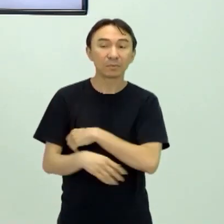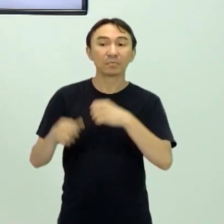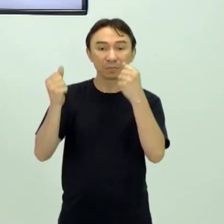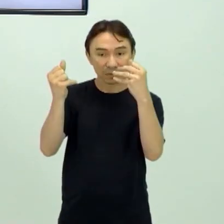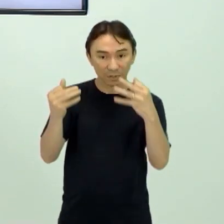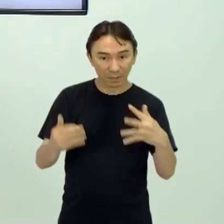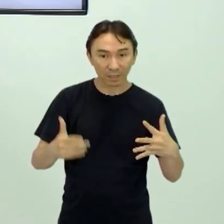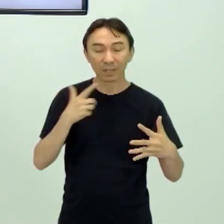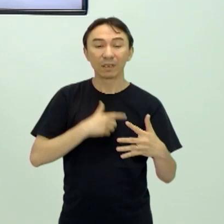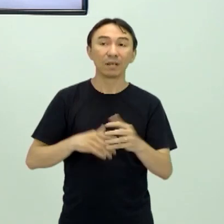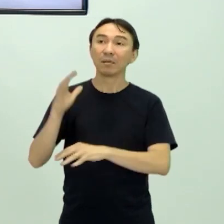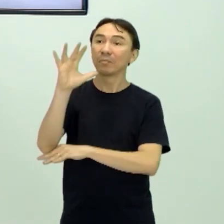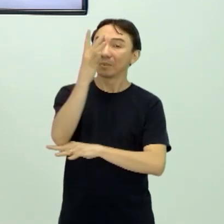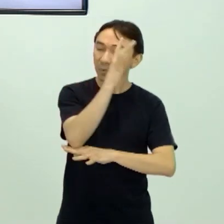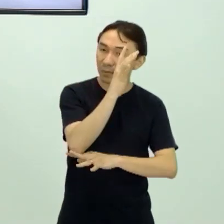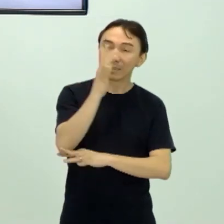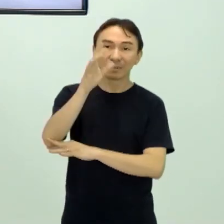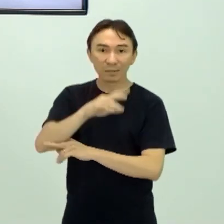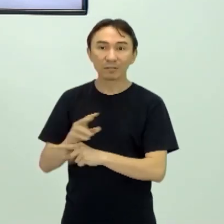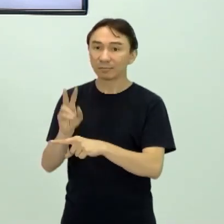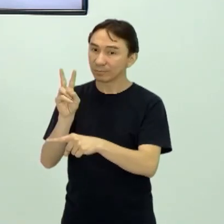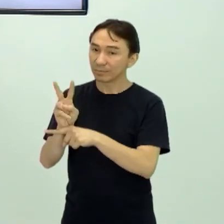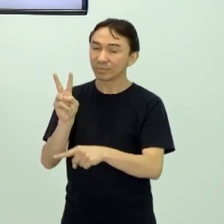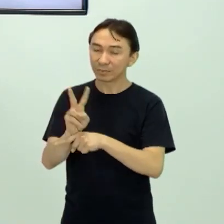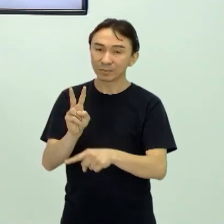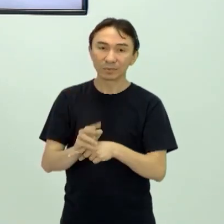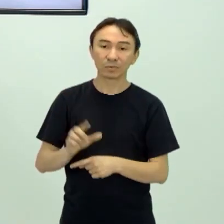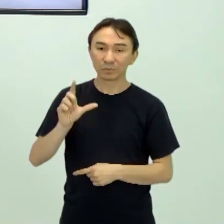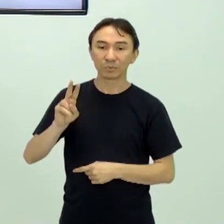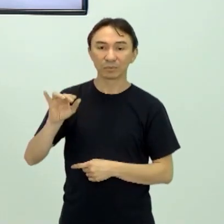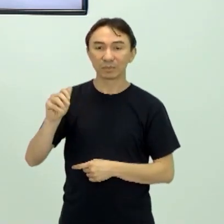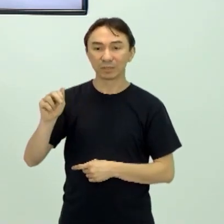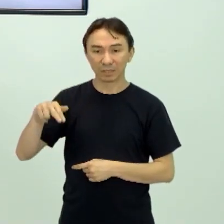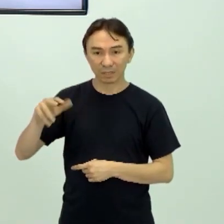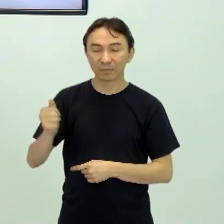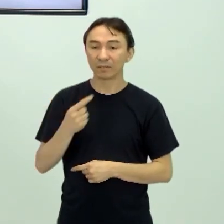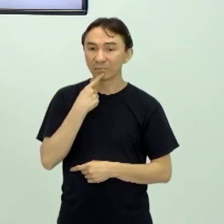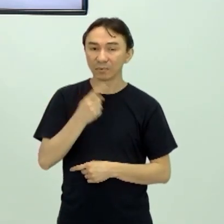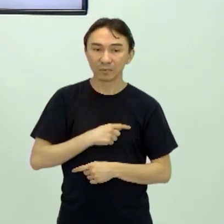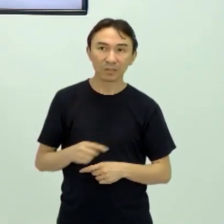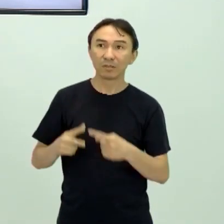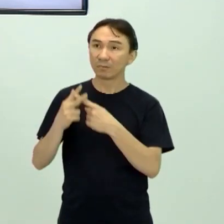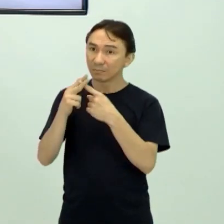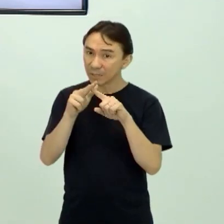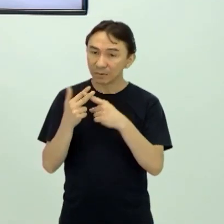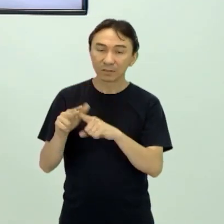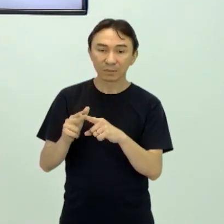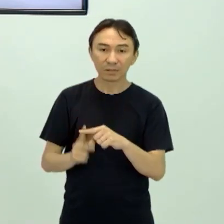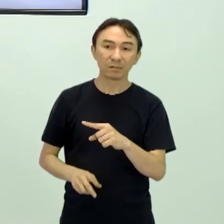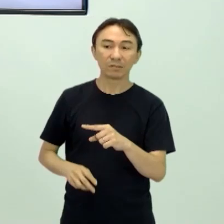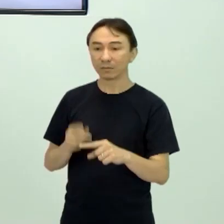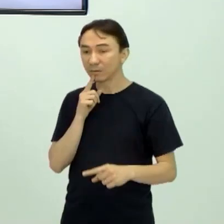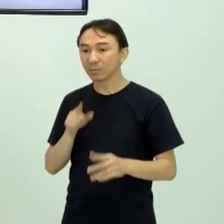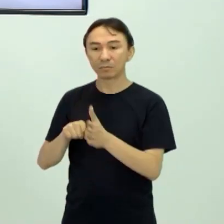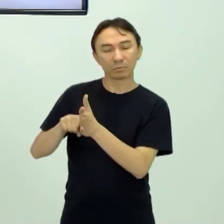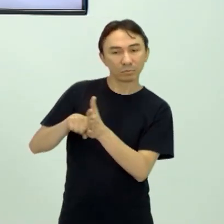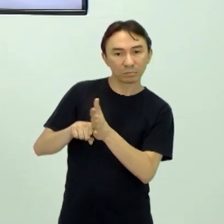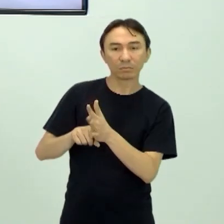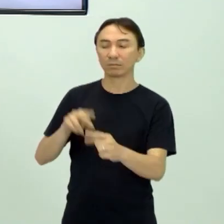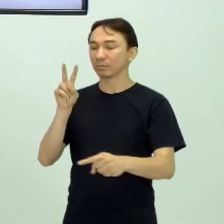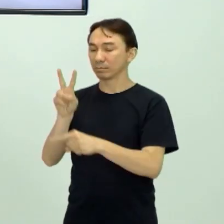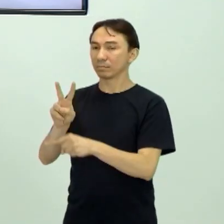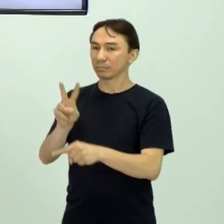A professora Luciane respondeu, ó, manutenção, fiscalização e orientação sobre a preservação do ecossistema